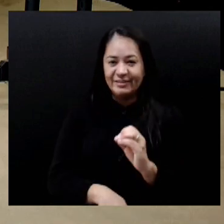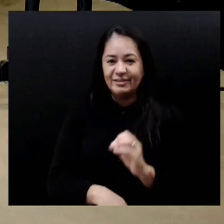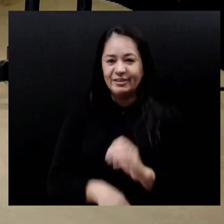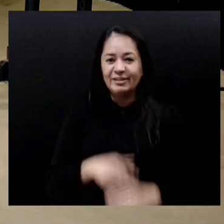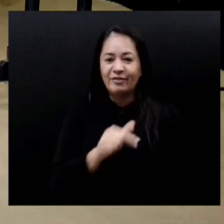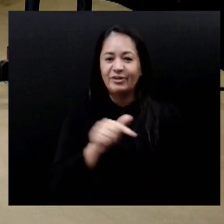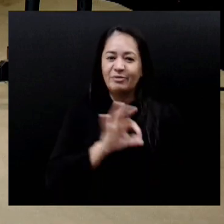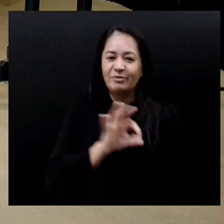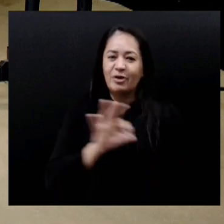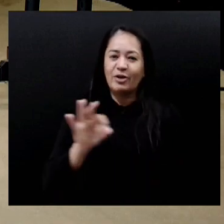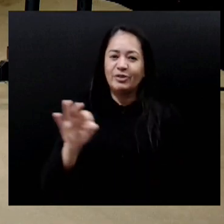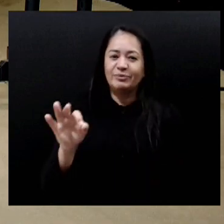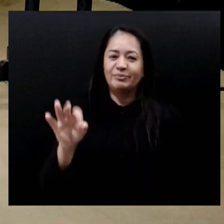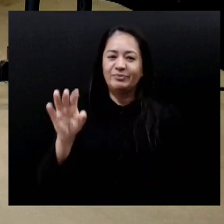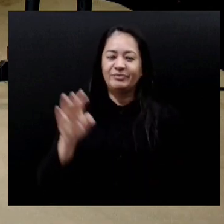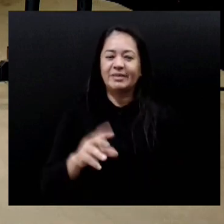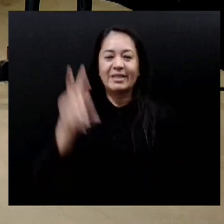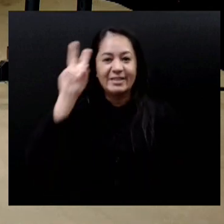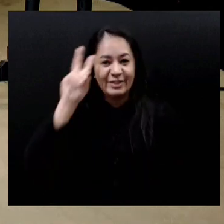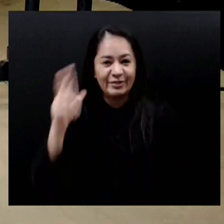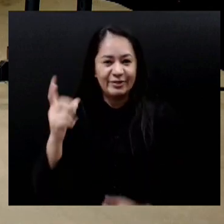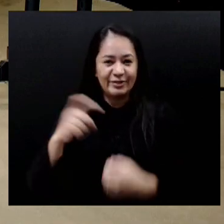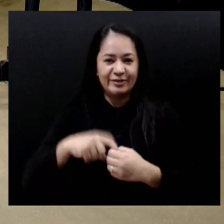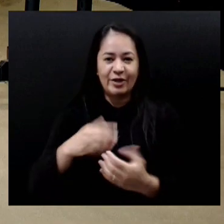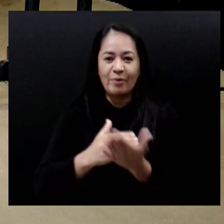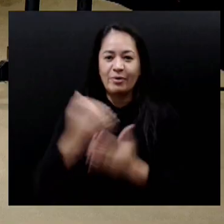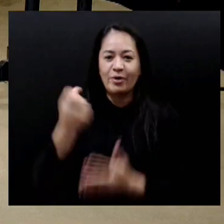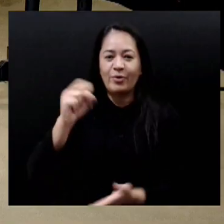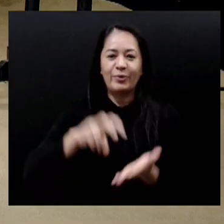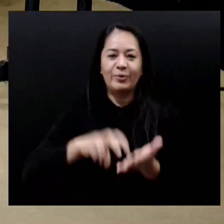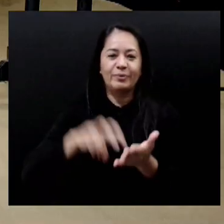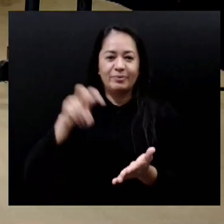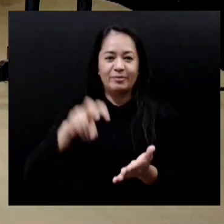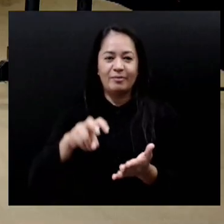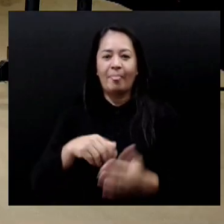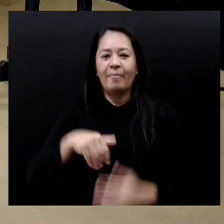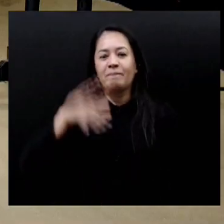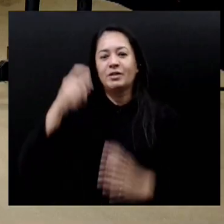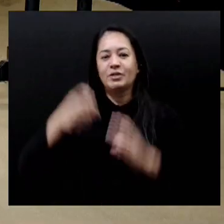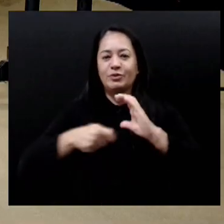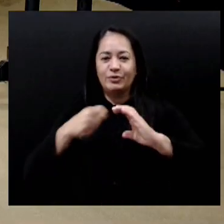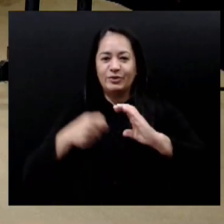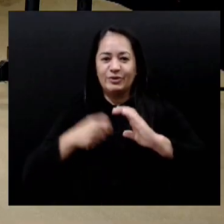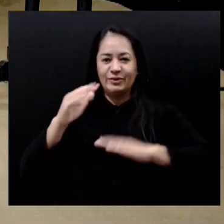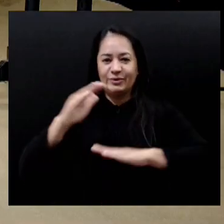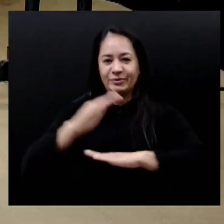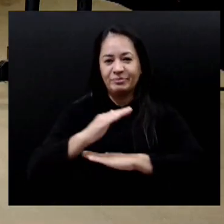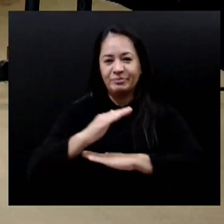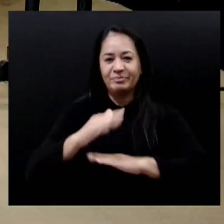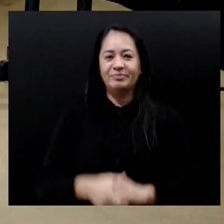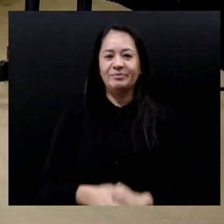quiser, na segunda-feira, a partir das 8 da manhã, com mais uma edição do nosso Estúdio Câmara ao